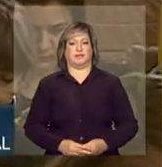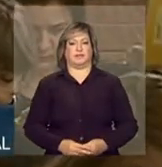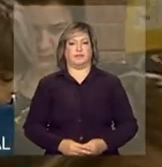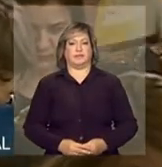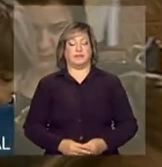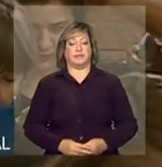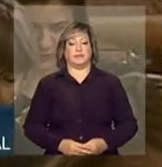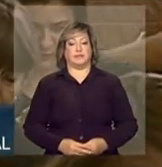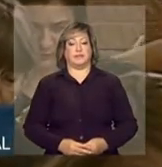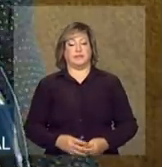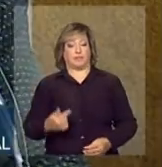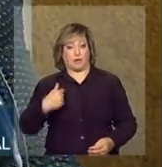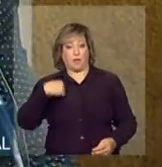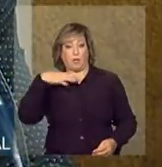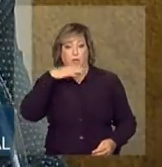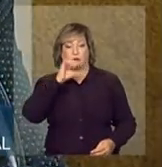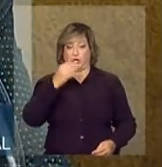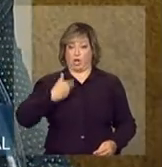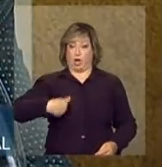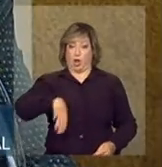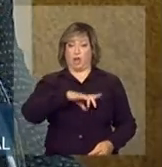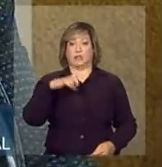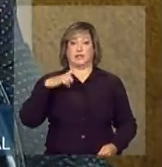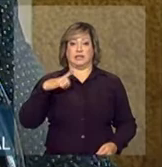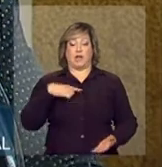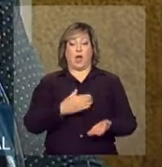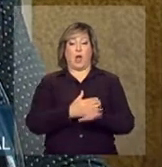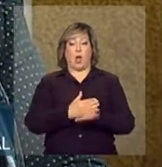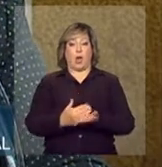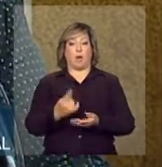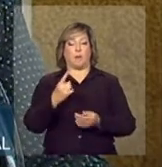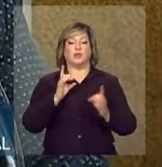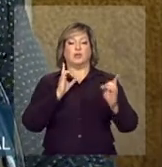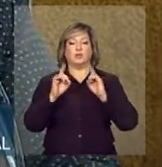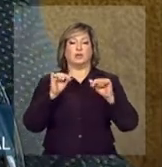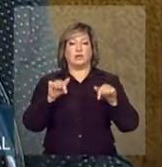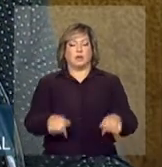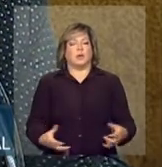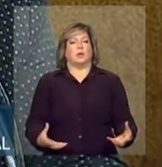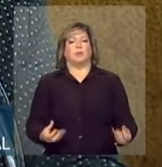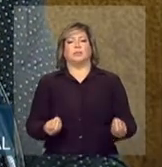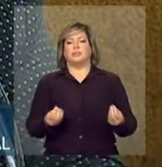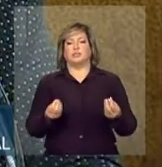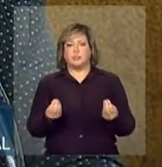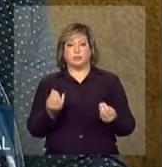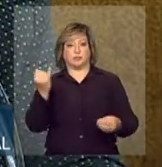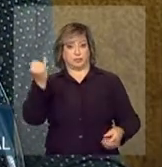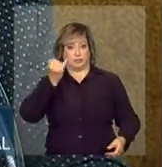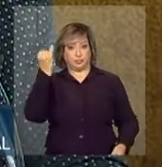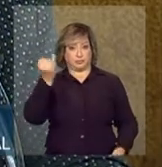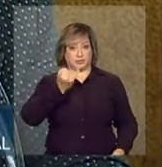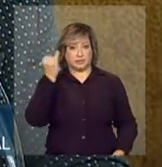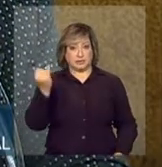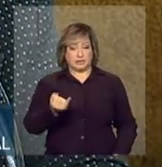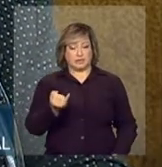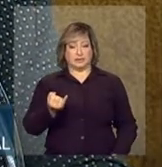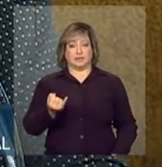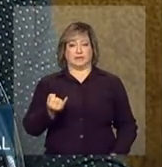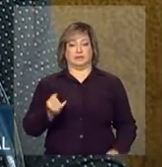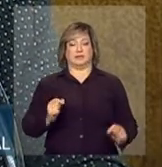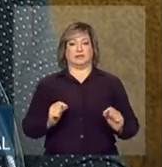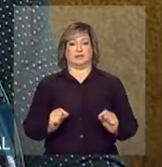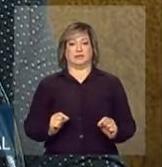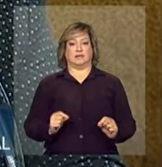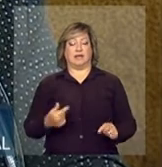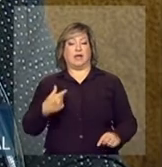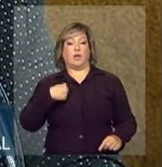Eu acho que nós estamos começando uma discussão aqui hoje de manhã muito importante.